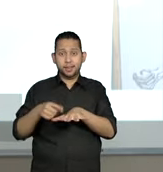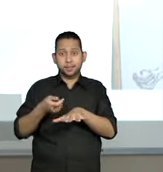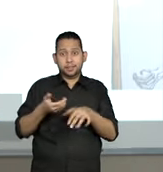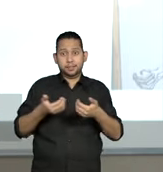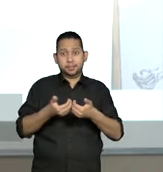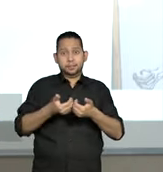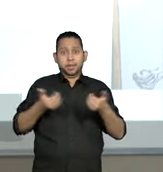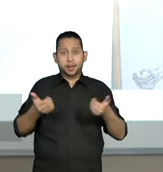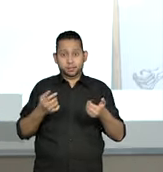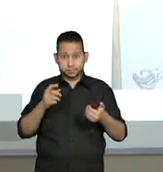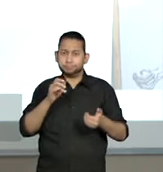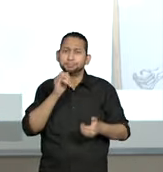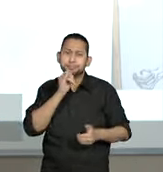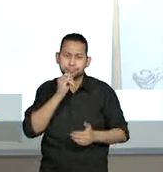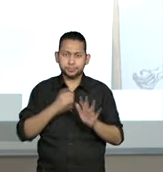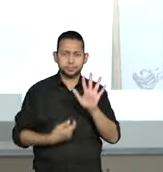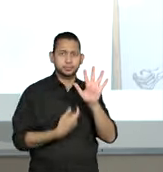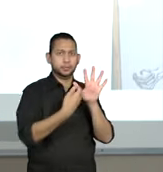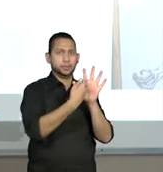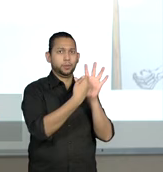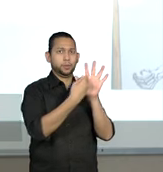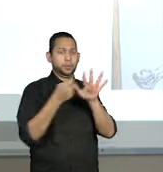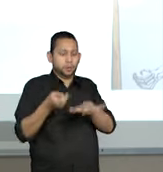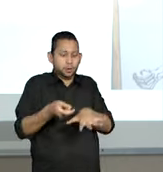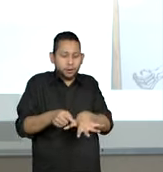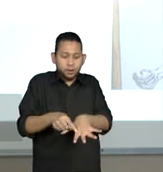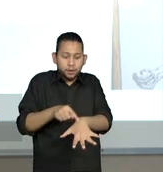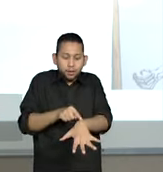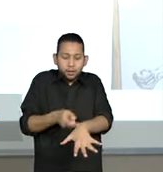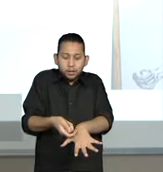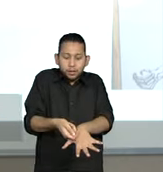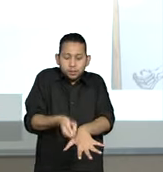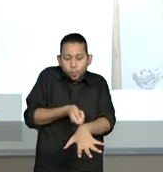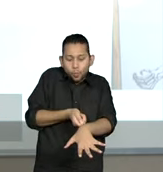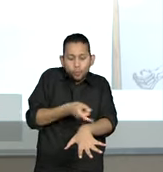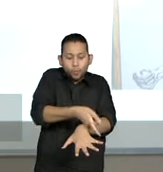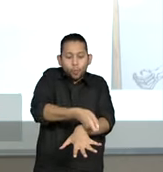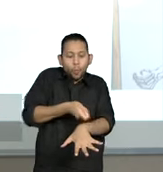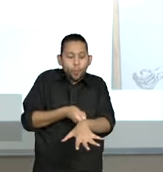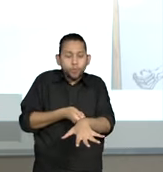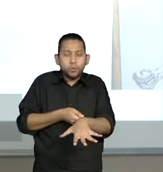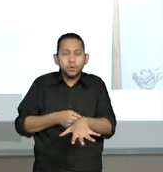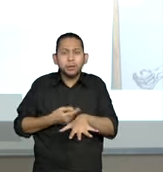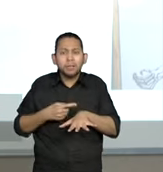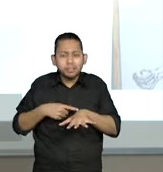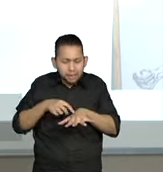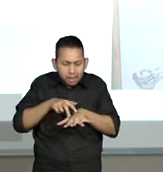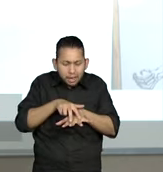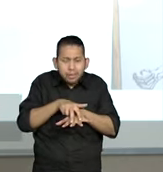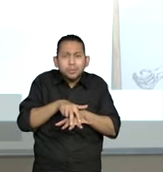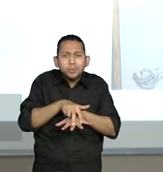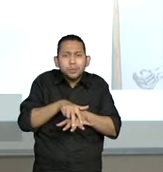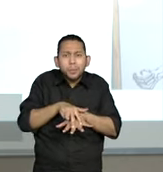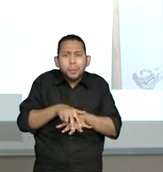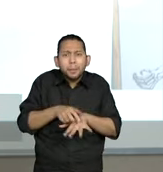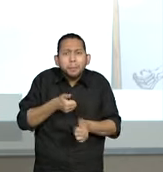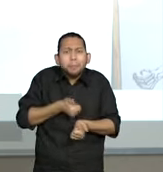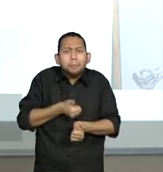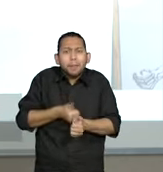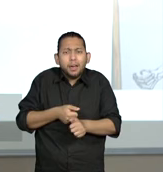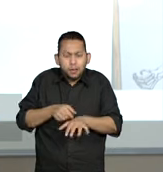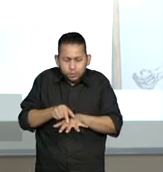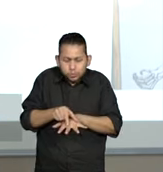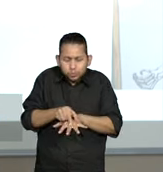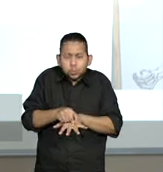lá, começa aqui em cima. Agora, quando vai chegar a ligação nesses 2